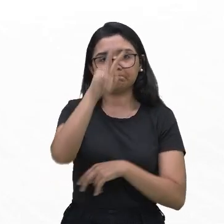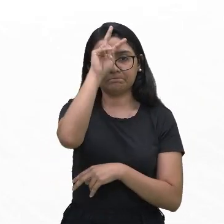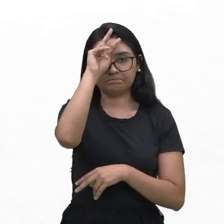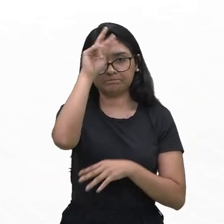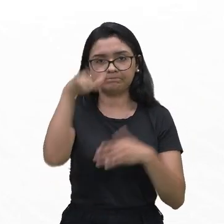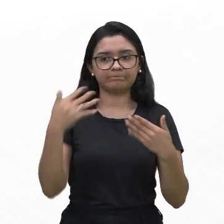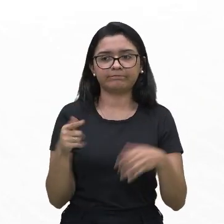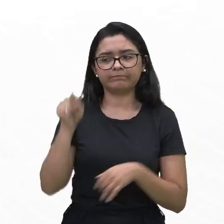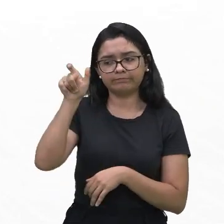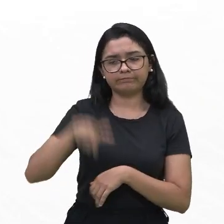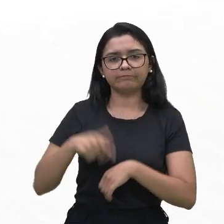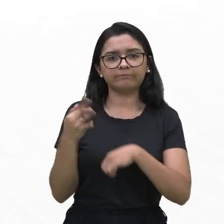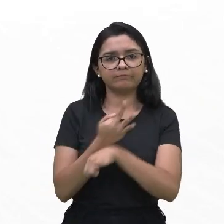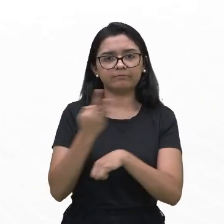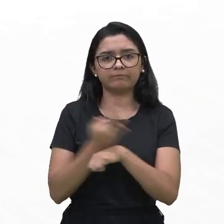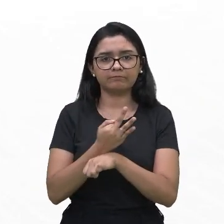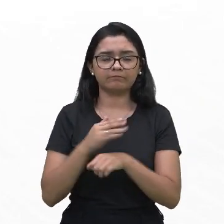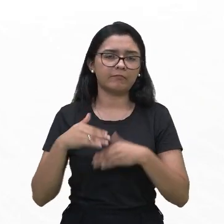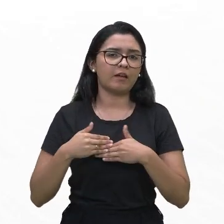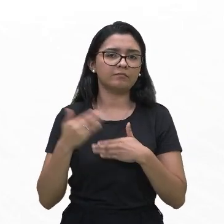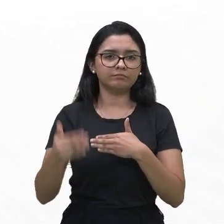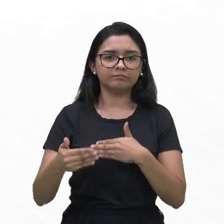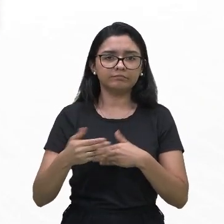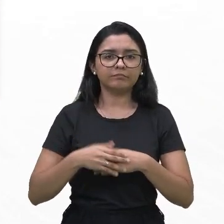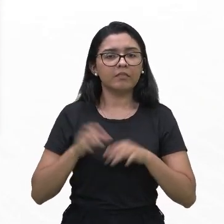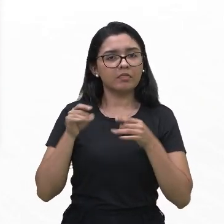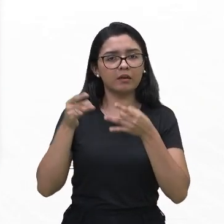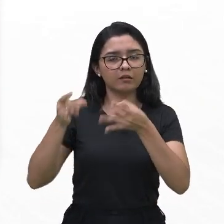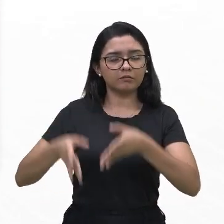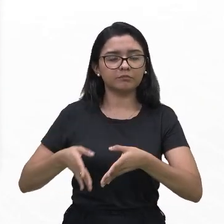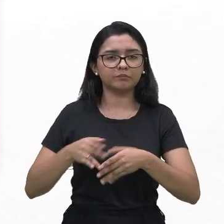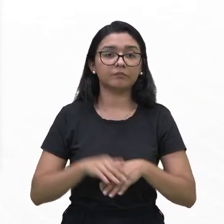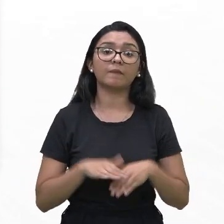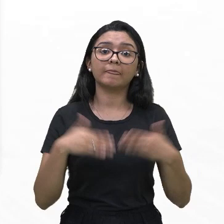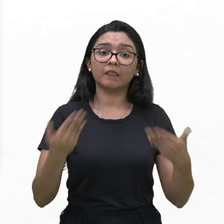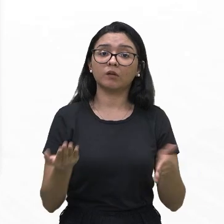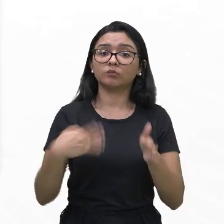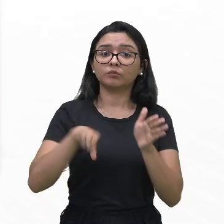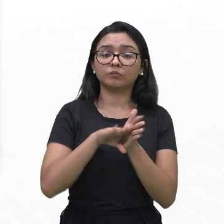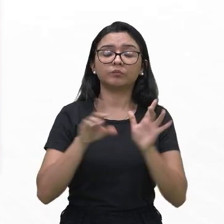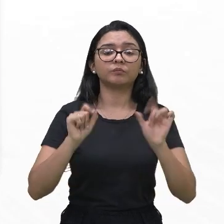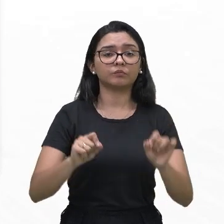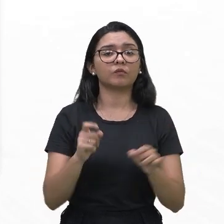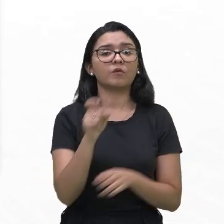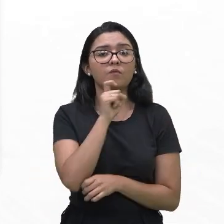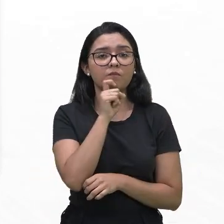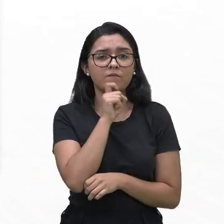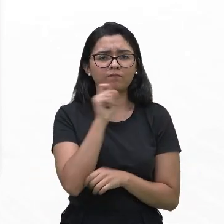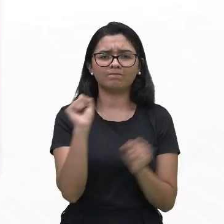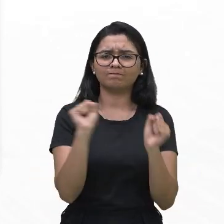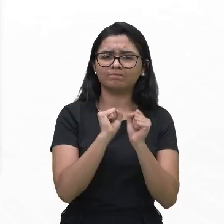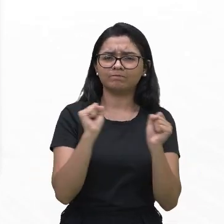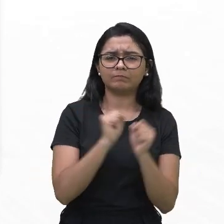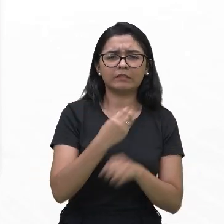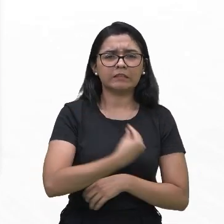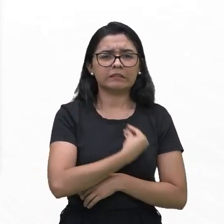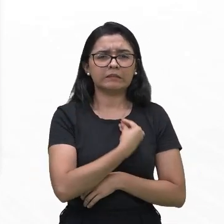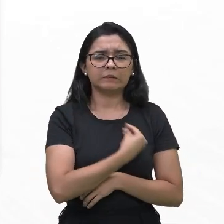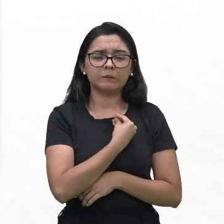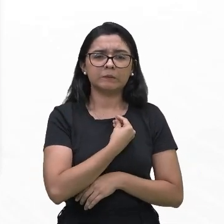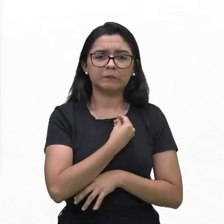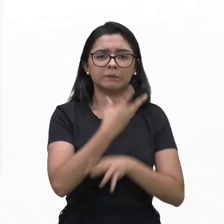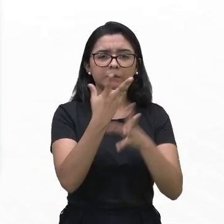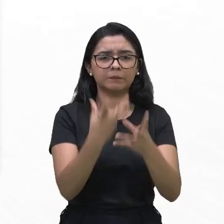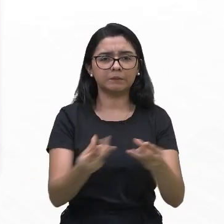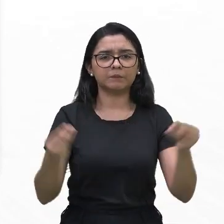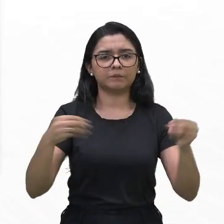inútil, deixou a cigarra prosseguir em seu trabalho. Chegou o inverno. O frio era intenso, a vida parecia se extinguir na